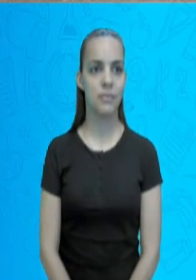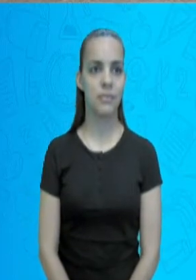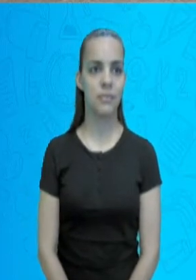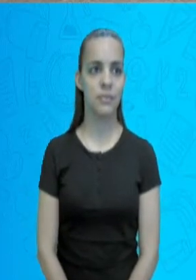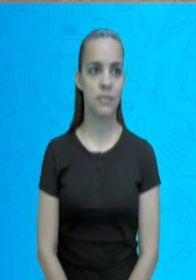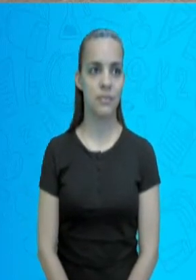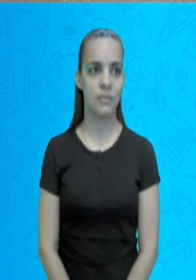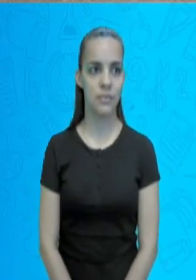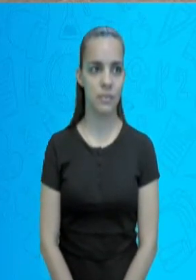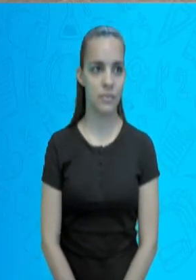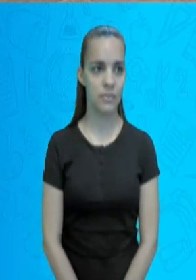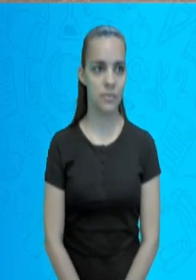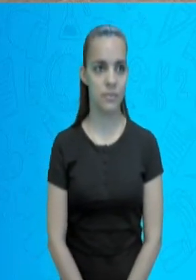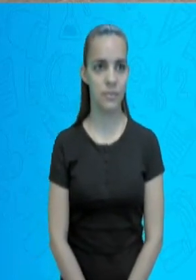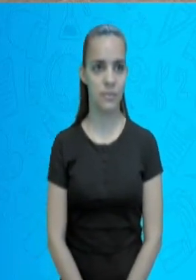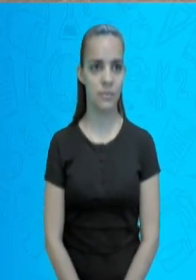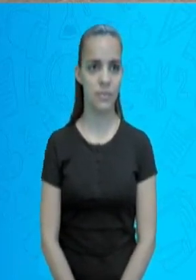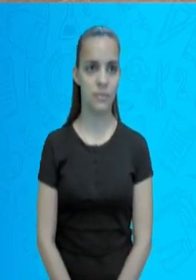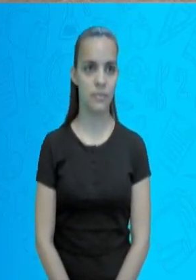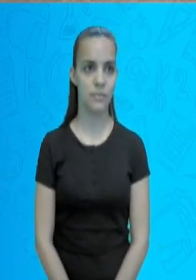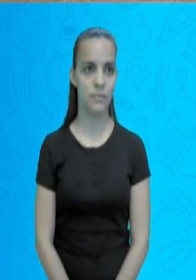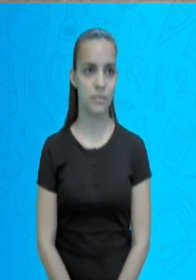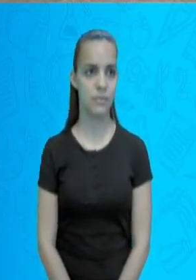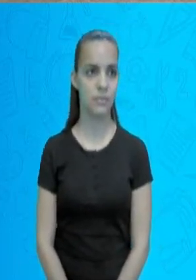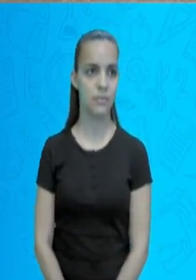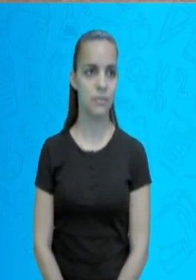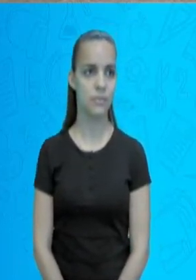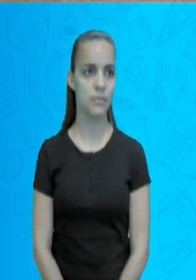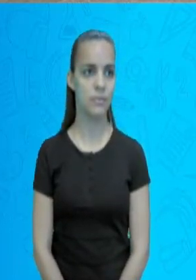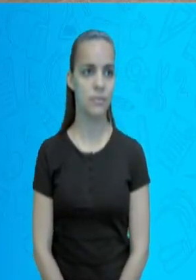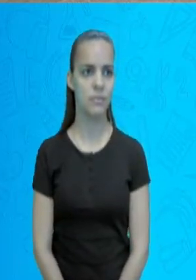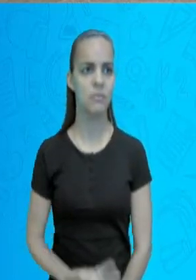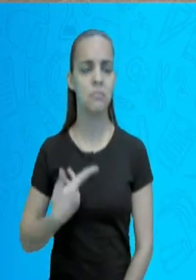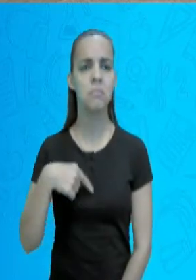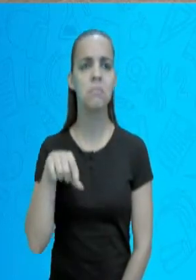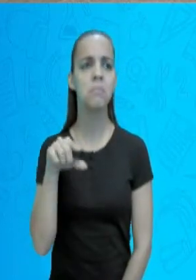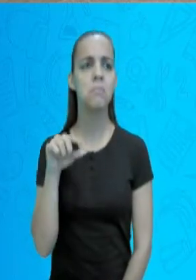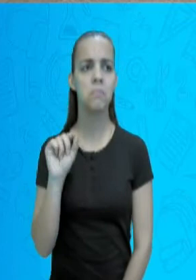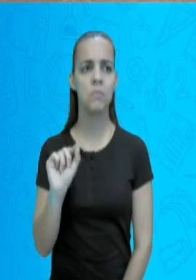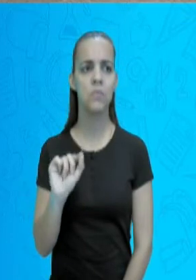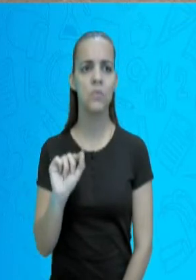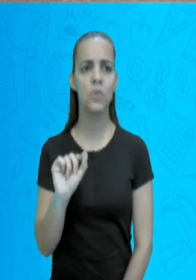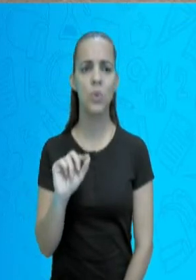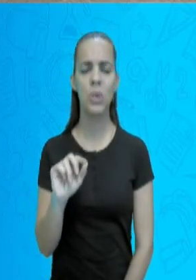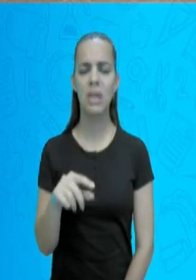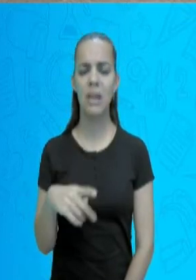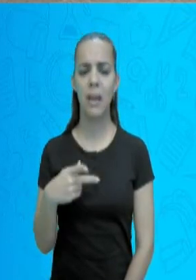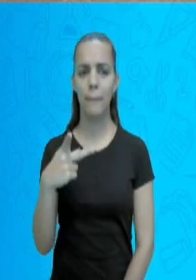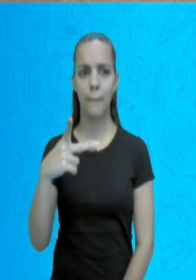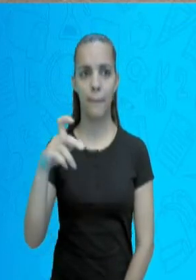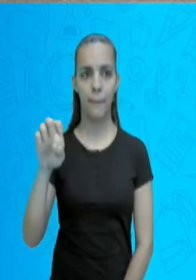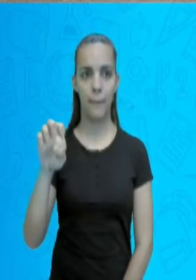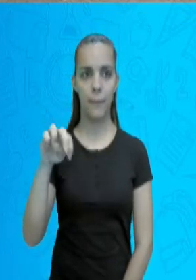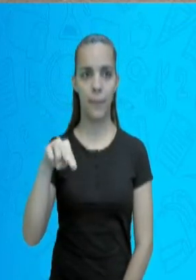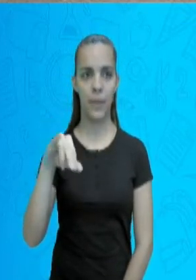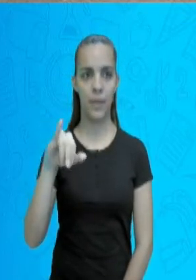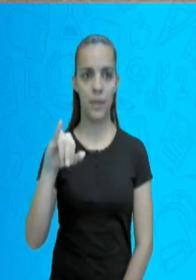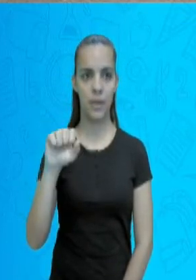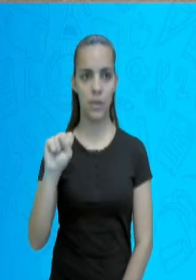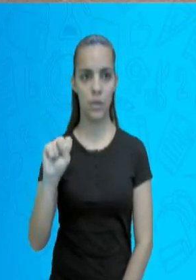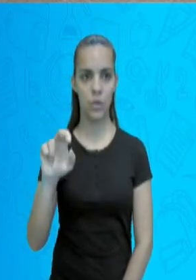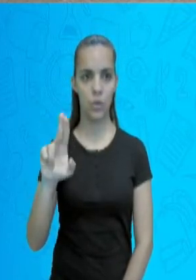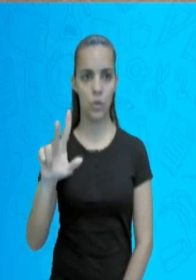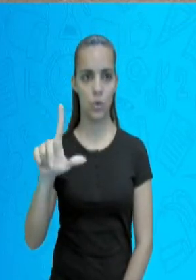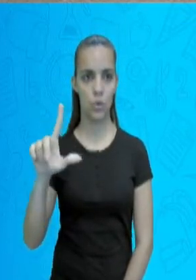Mas, deixa eu falar uma coisa para vocês. O que é uma península? Porque eu expliquei que a Europa tem